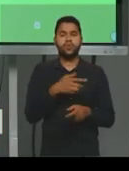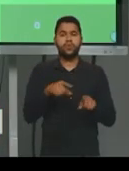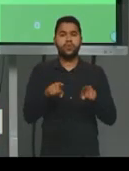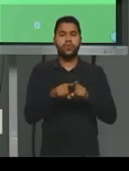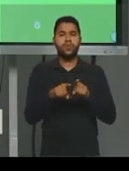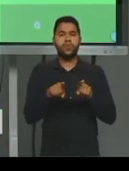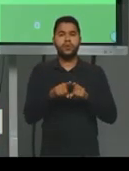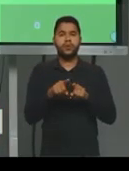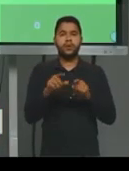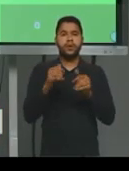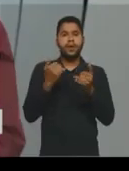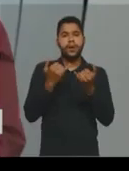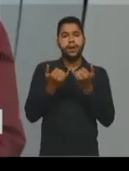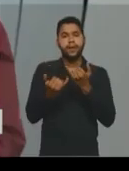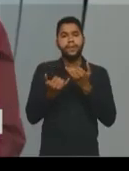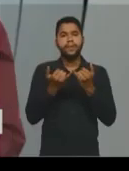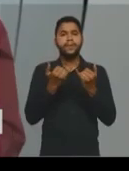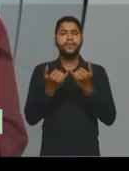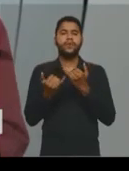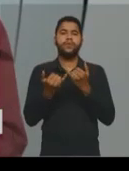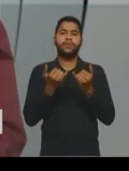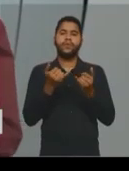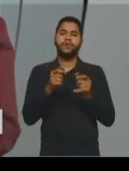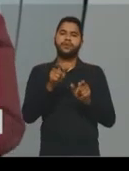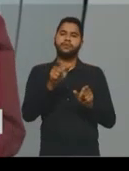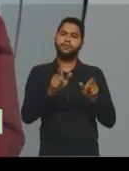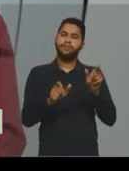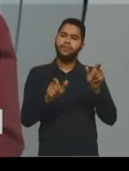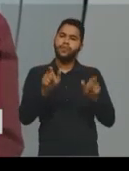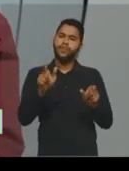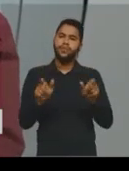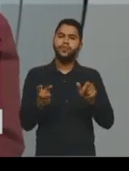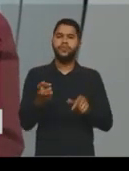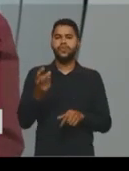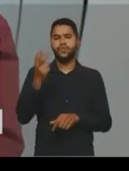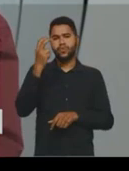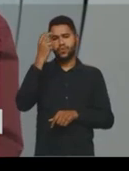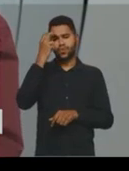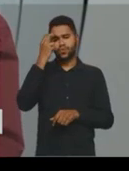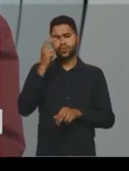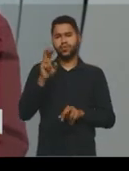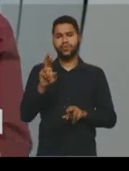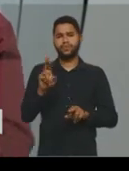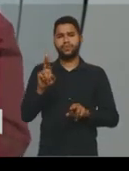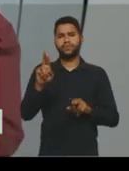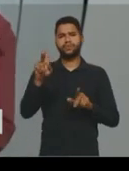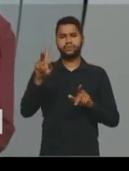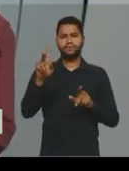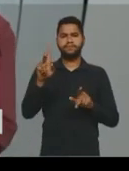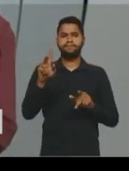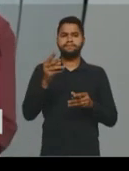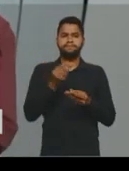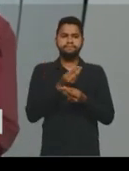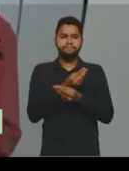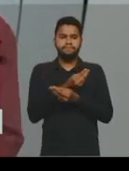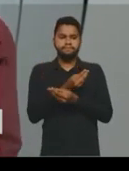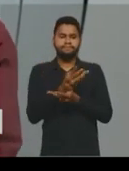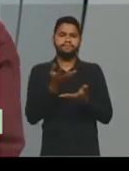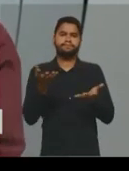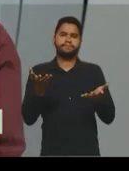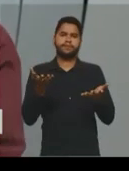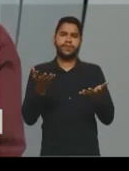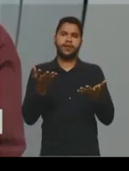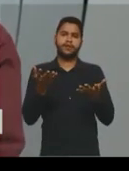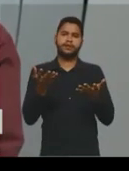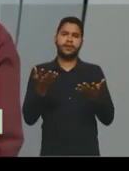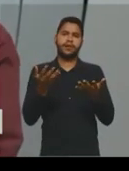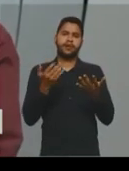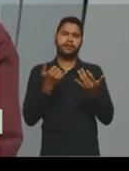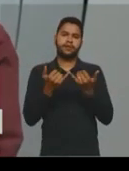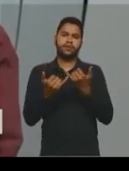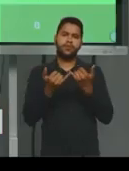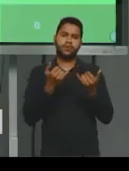aquela aproximação de pessoas, de culturas diferentes. Isso. Que ela traz essa aproximação.